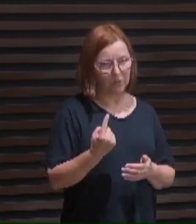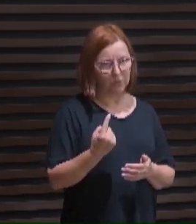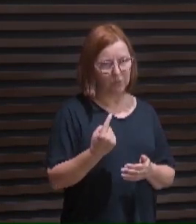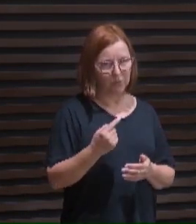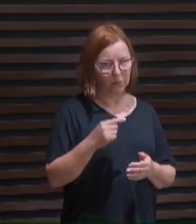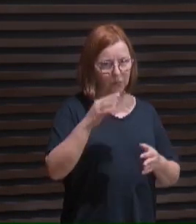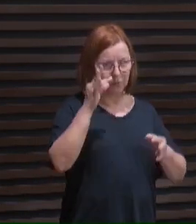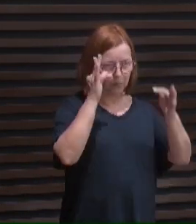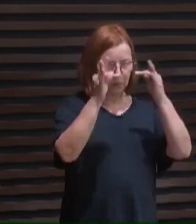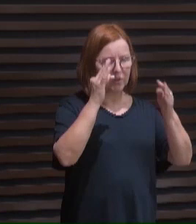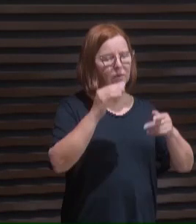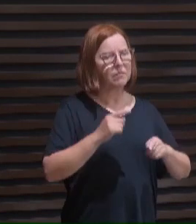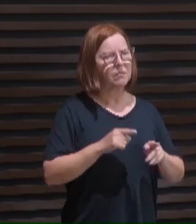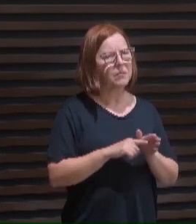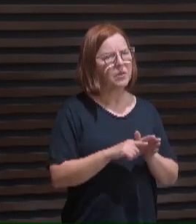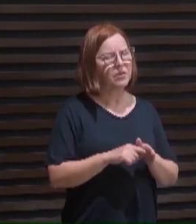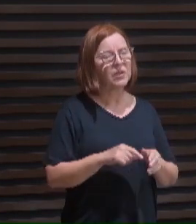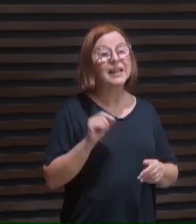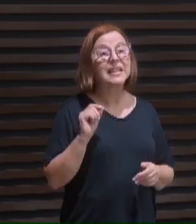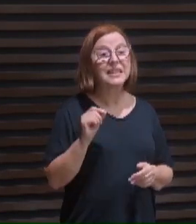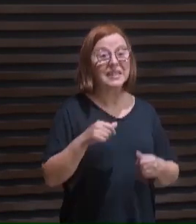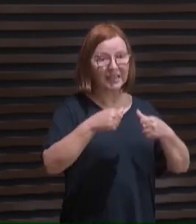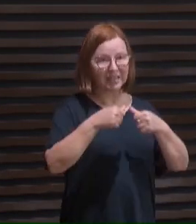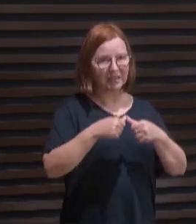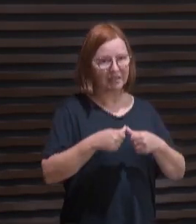mim. Ele disse assim: quem está